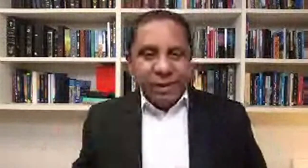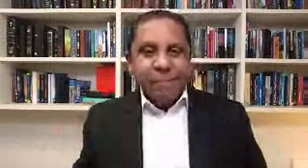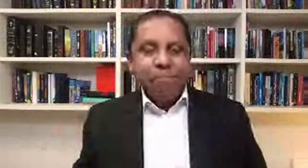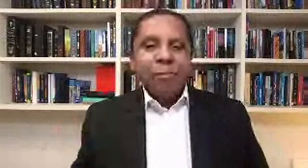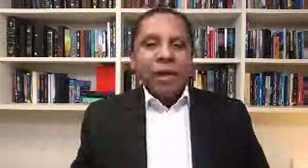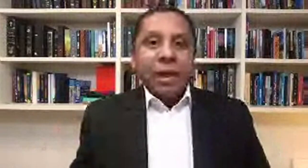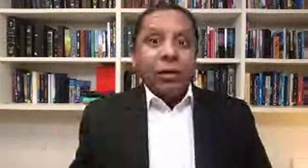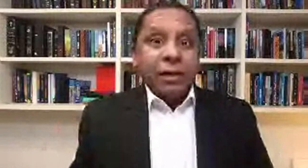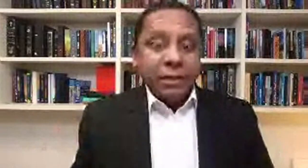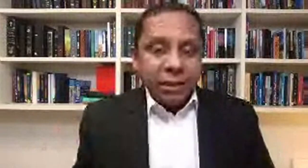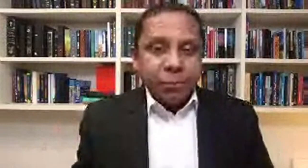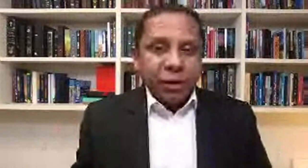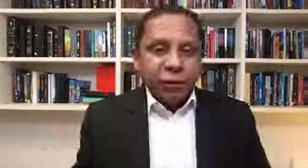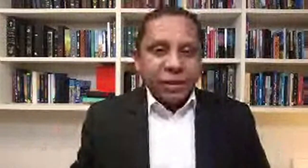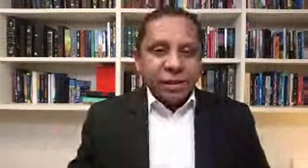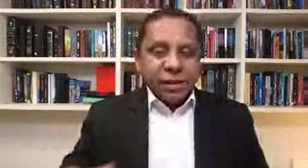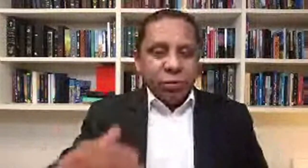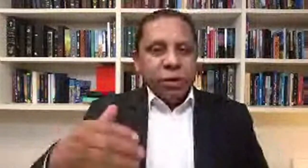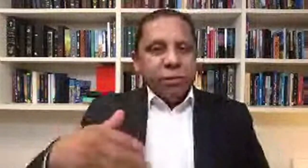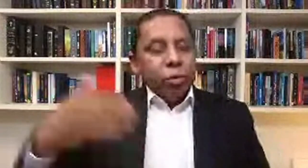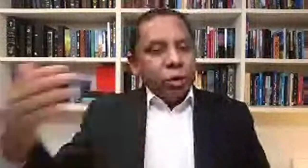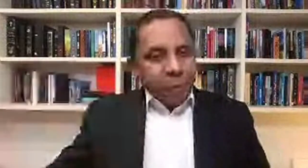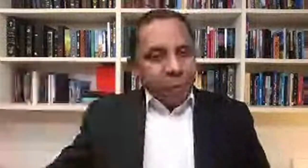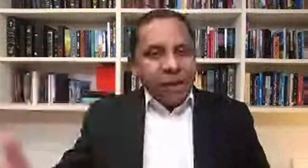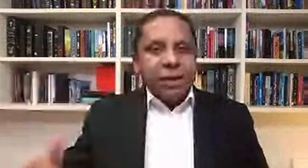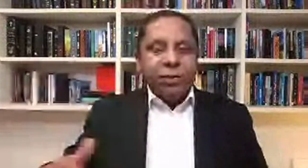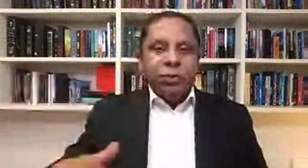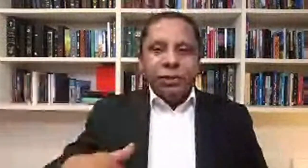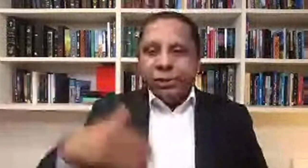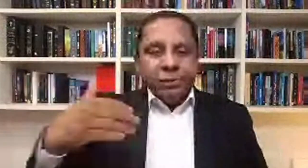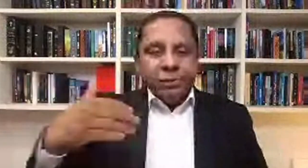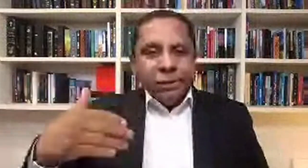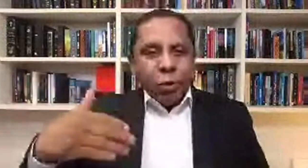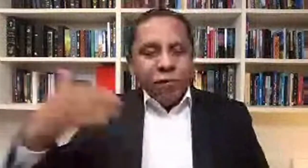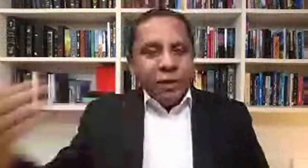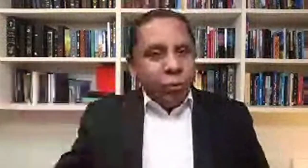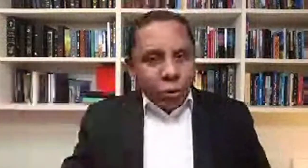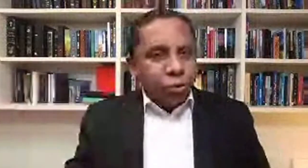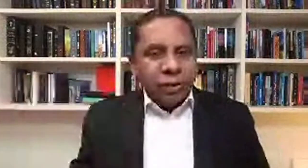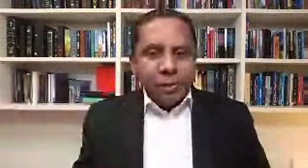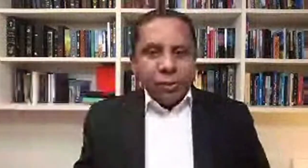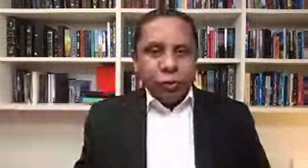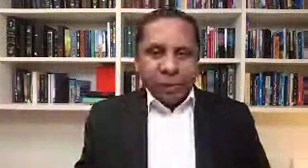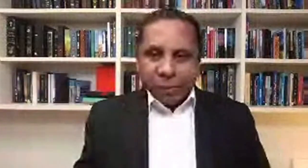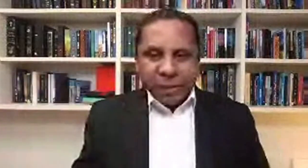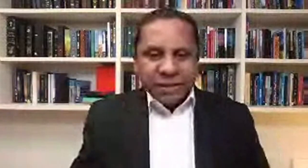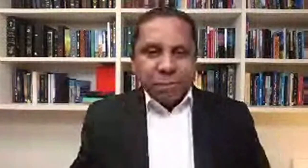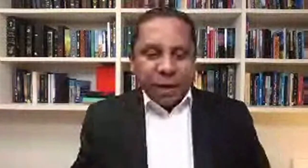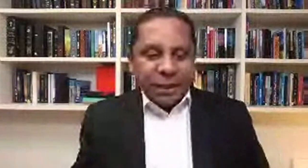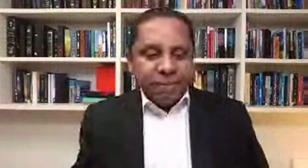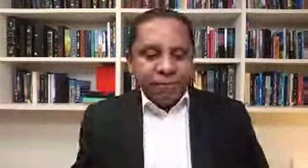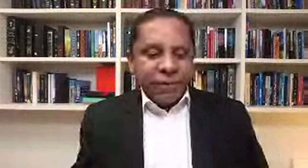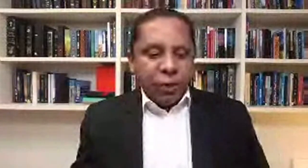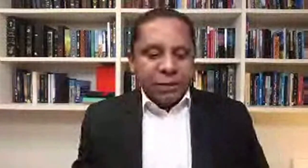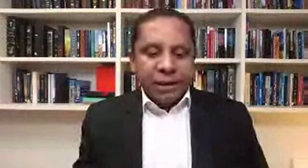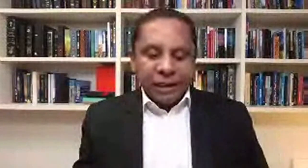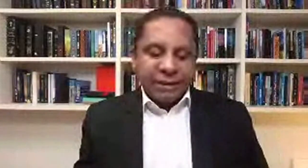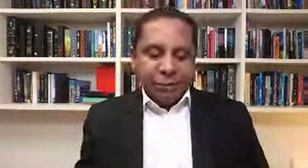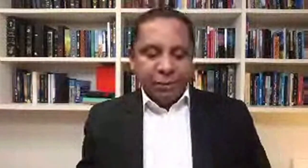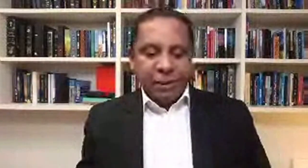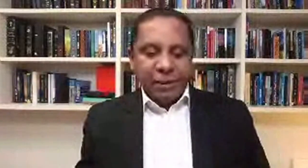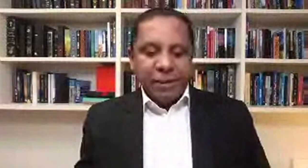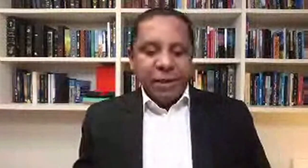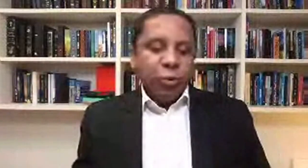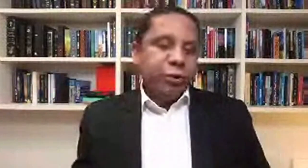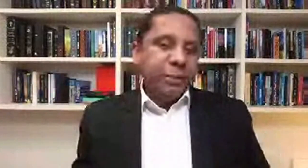classe bíblica. Quero agradecer porque vocês estão multiplicando, estão convidando outros amigos para participarem da nossa